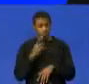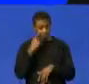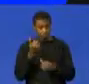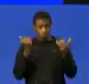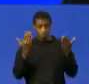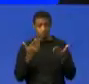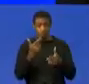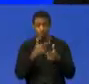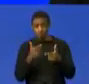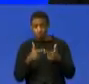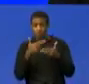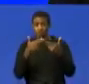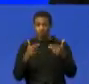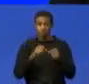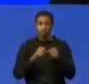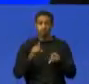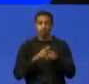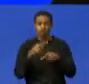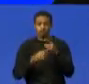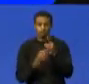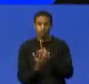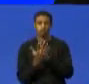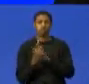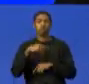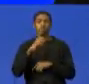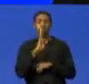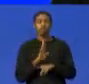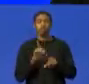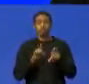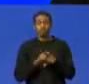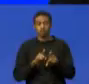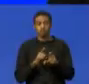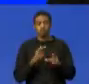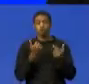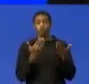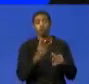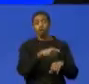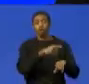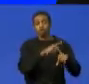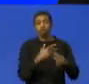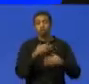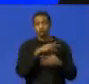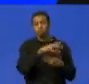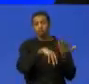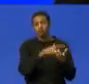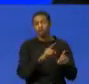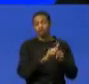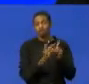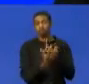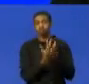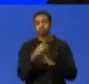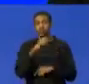fora, ele tem repercussões aqui no Brasil também. Então, nesse aspecto, o Brasil